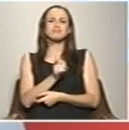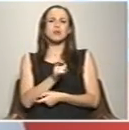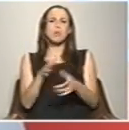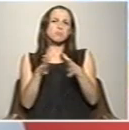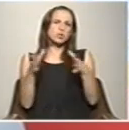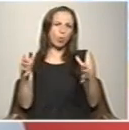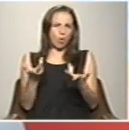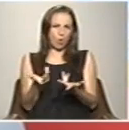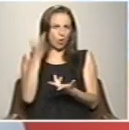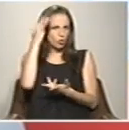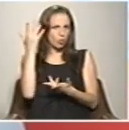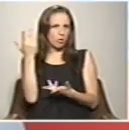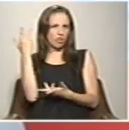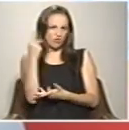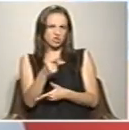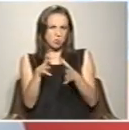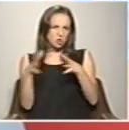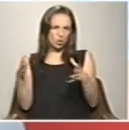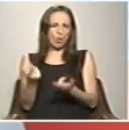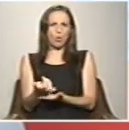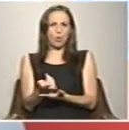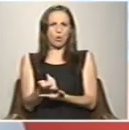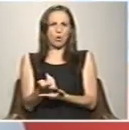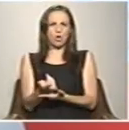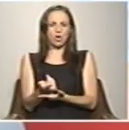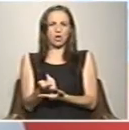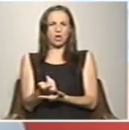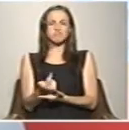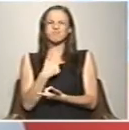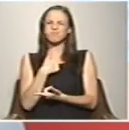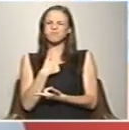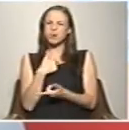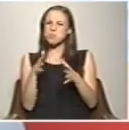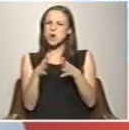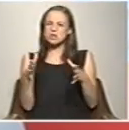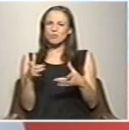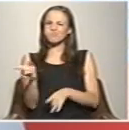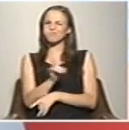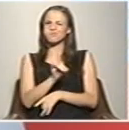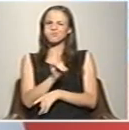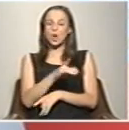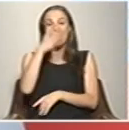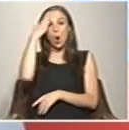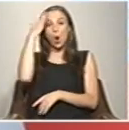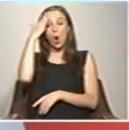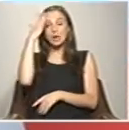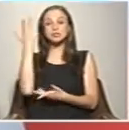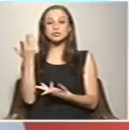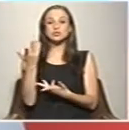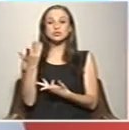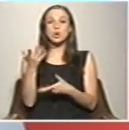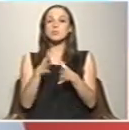ao que era antes. Será que hoje é apenas mais... Não sei se aumentou. Eu diria que aumentou, se calhar, o número